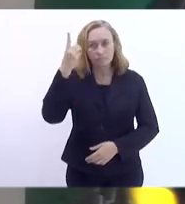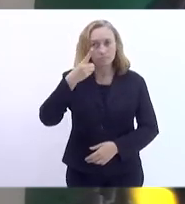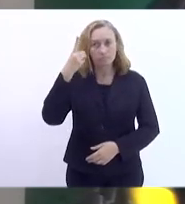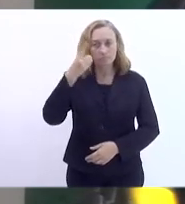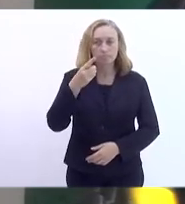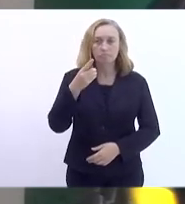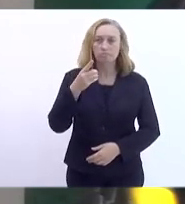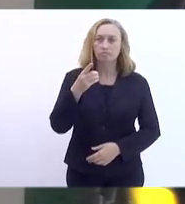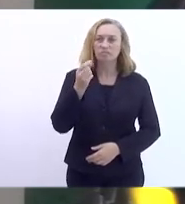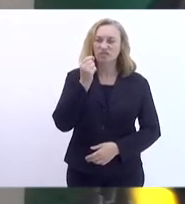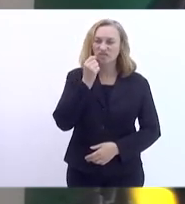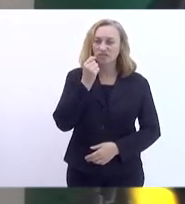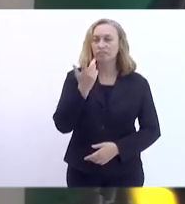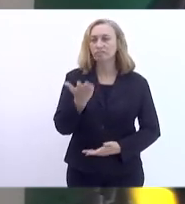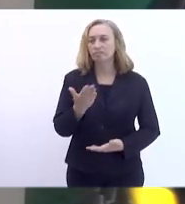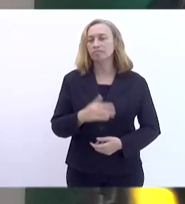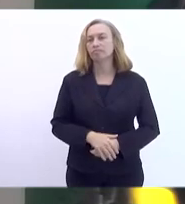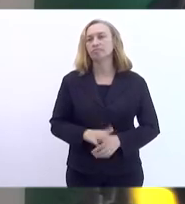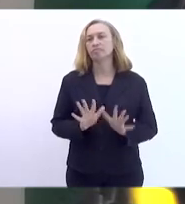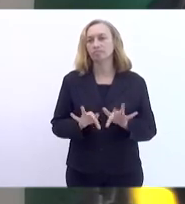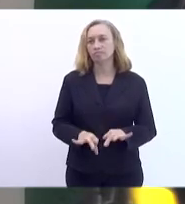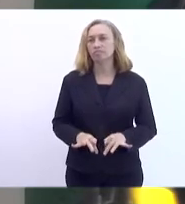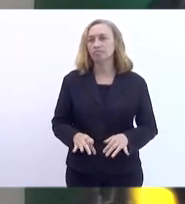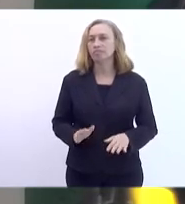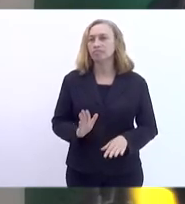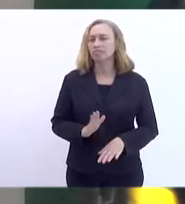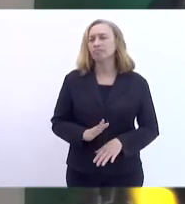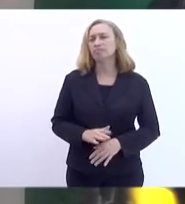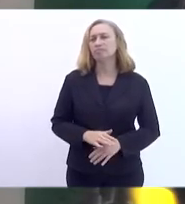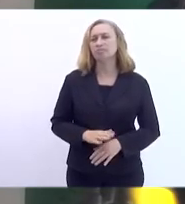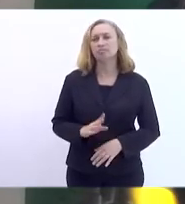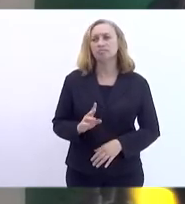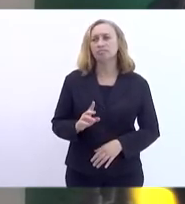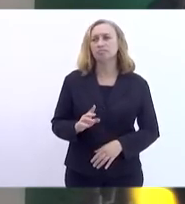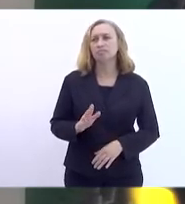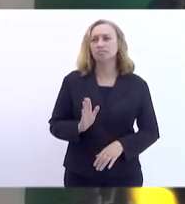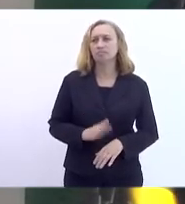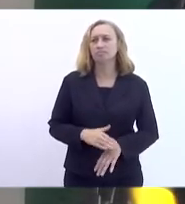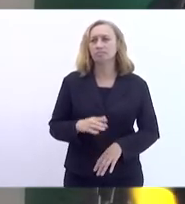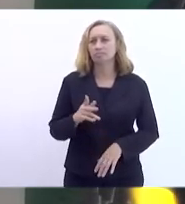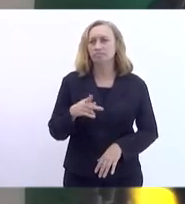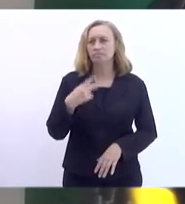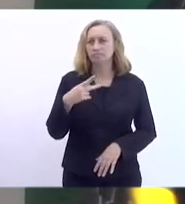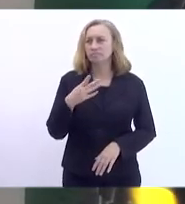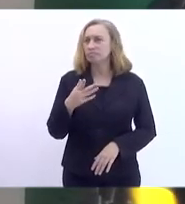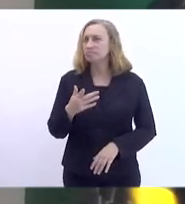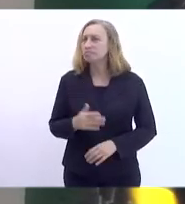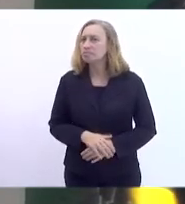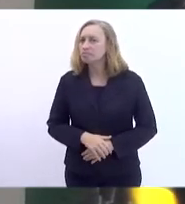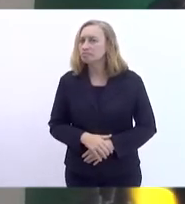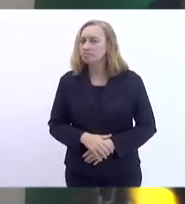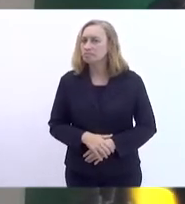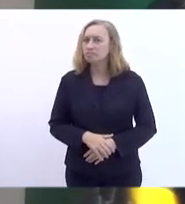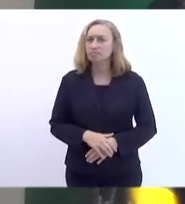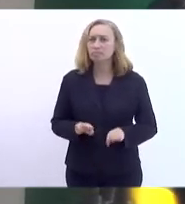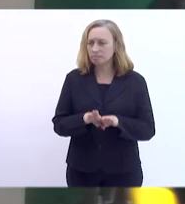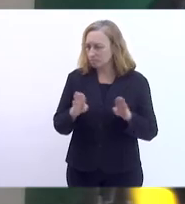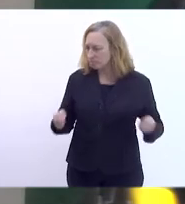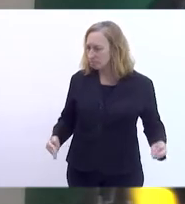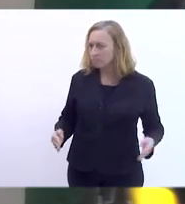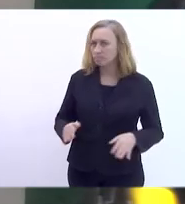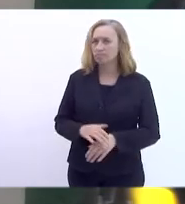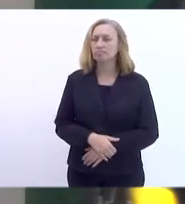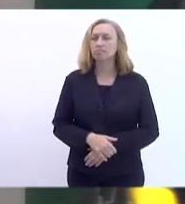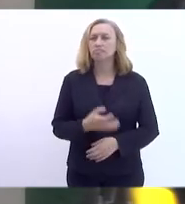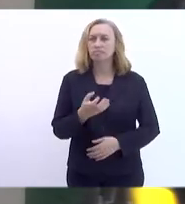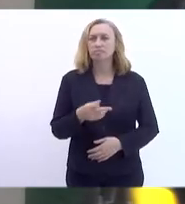Ratinho e que a gente possa ter um desfecho alguém mais quer quer fazer os da palavra na mesa não ia fazer mais algum alguma